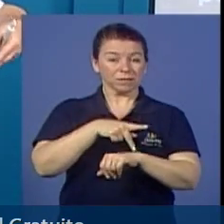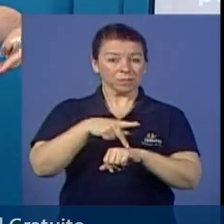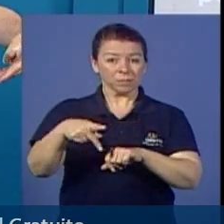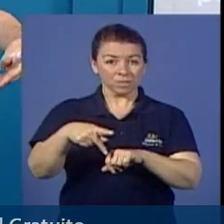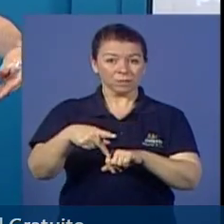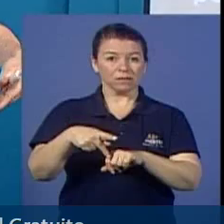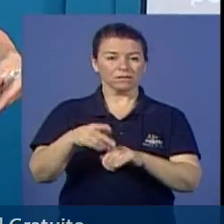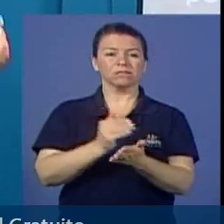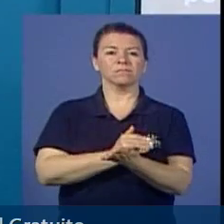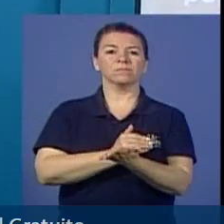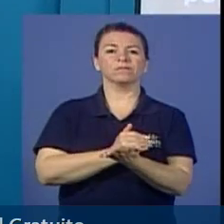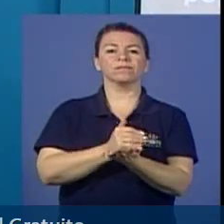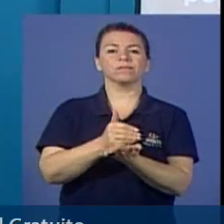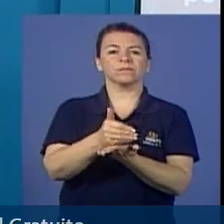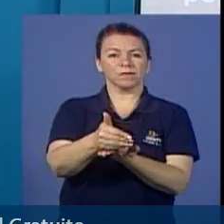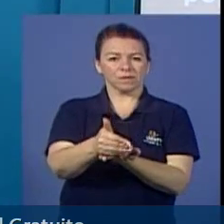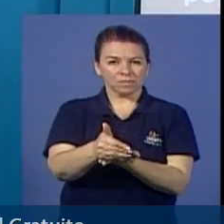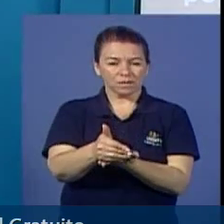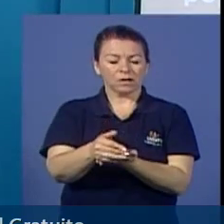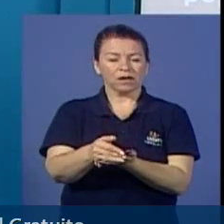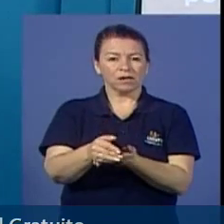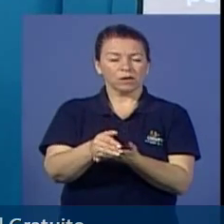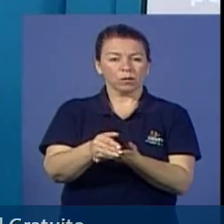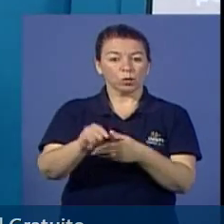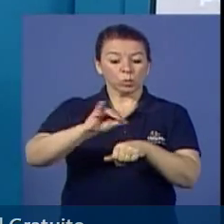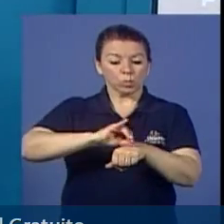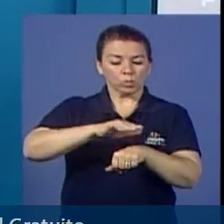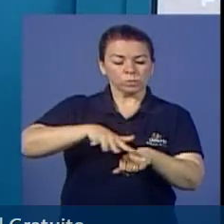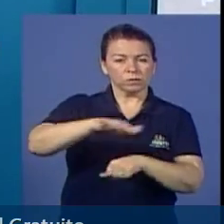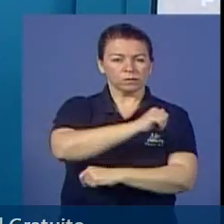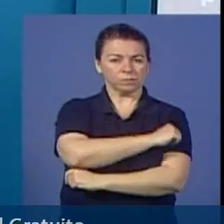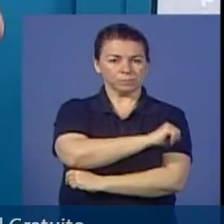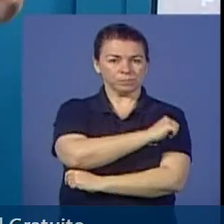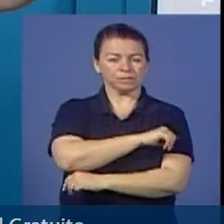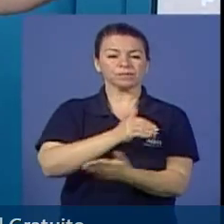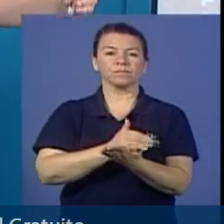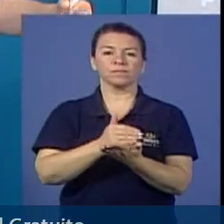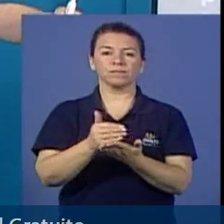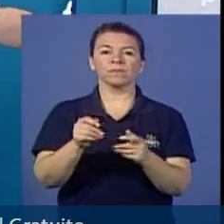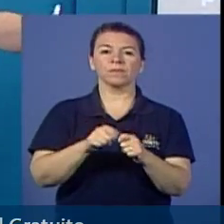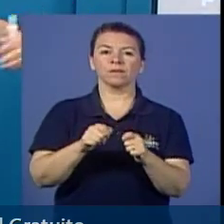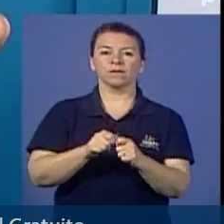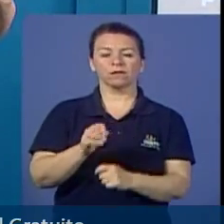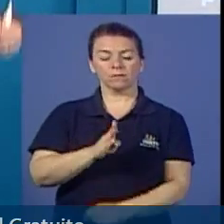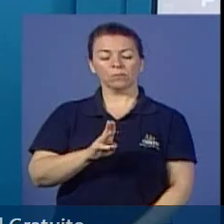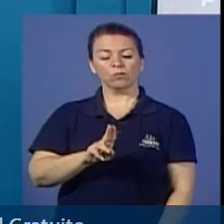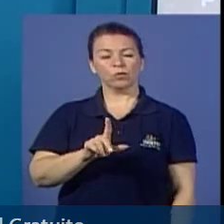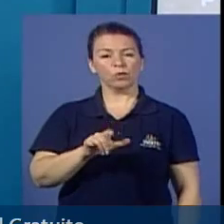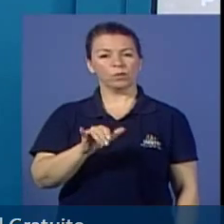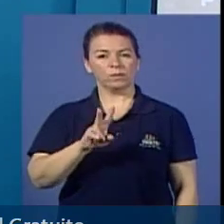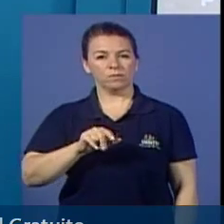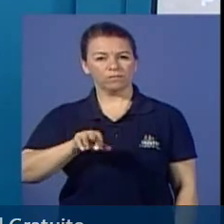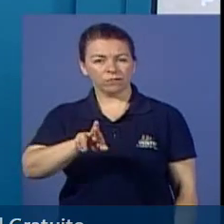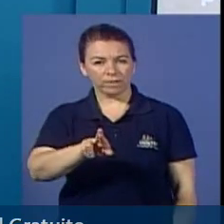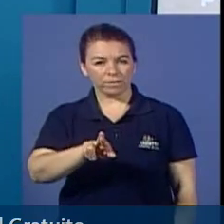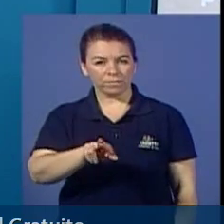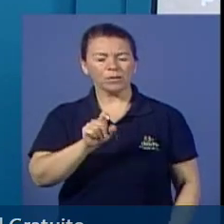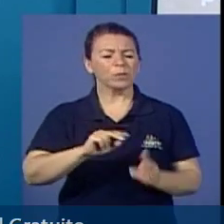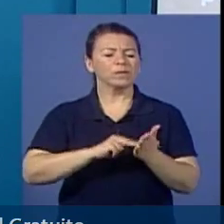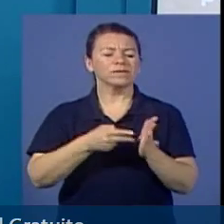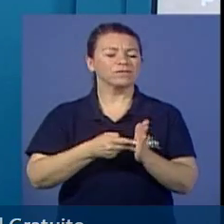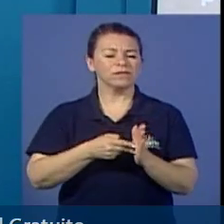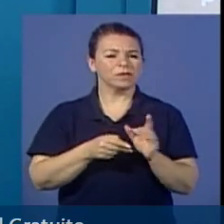os chamados bulevares no centro do Rio de Janeiro. O que é um bulevar? Uma avenida larga, né? Ao estilo das avenidas que